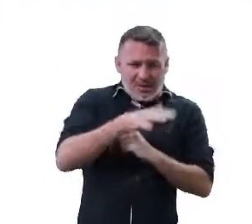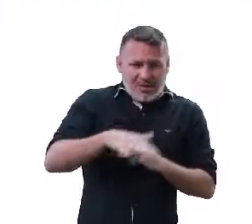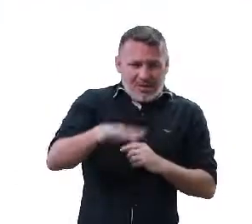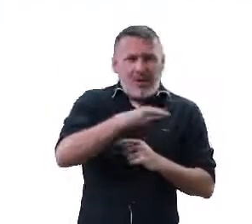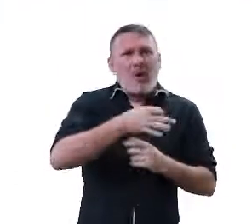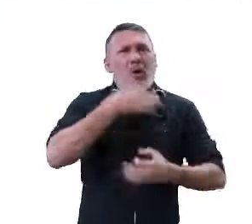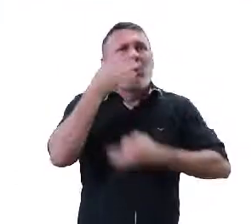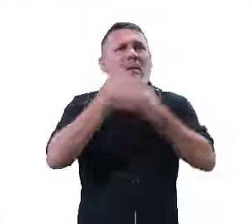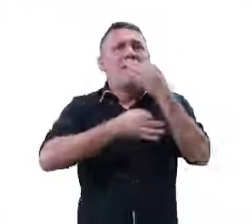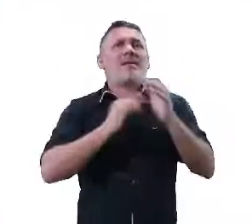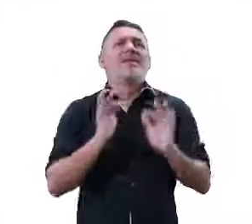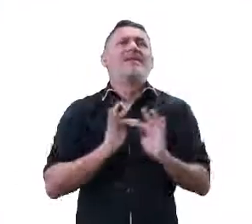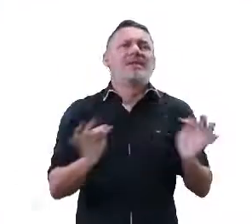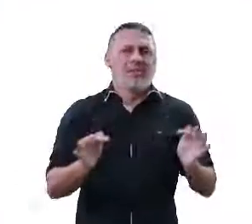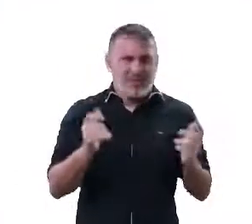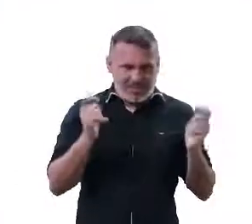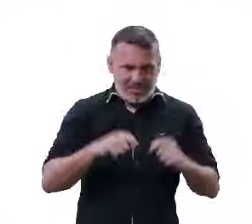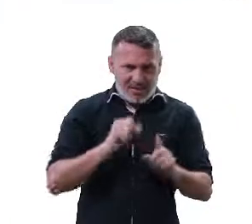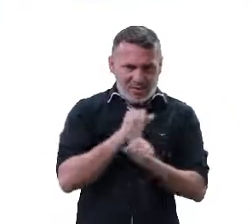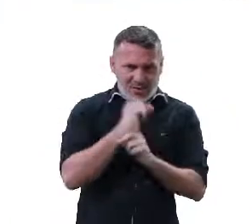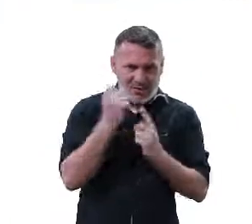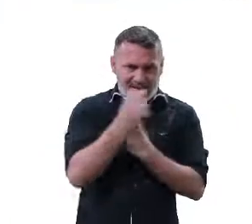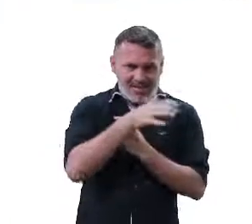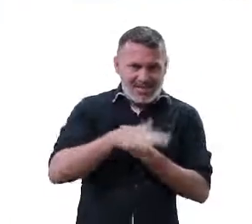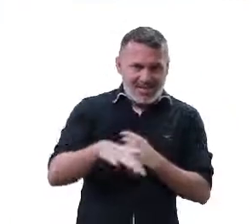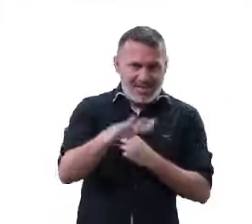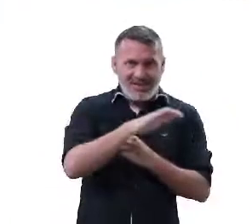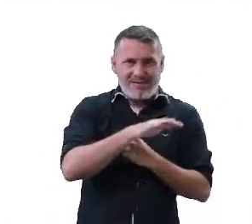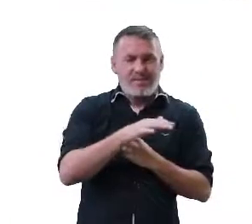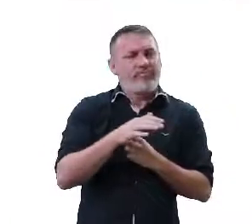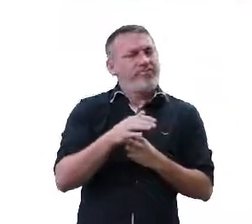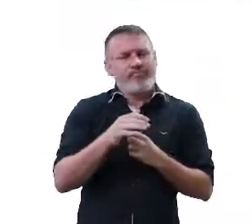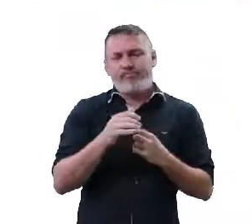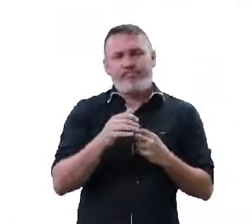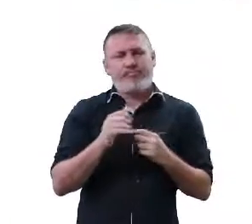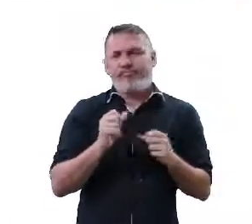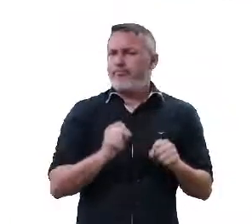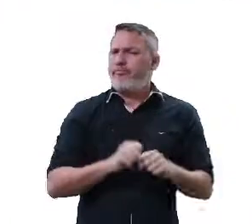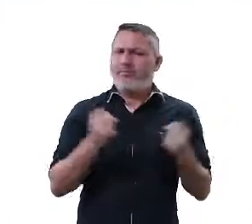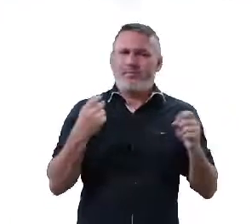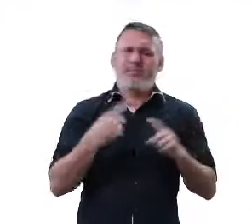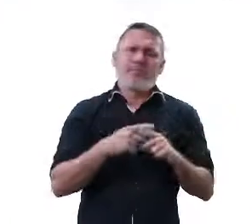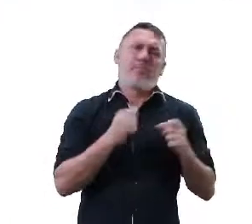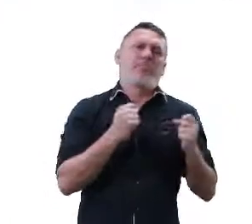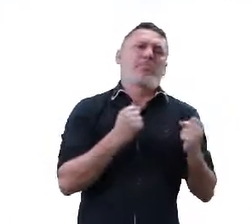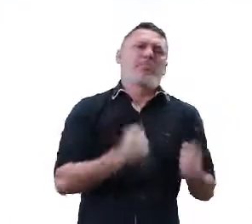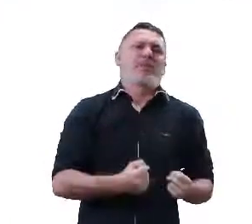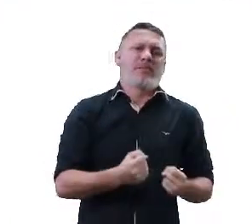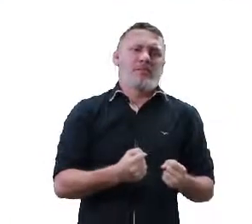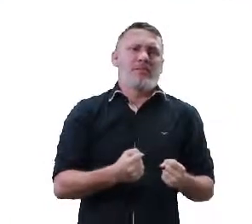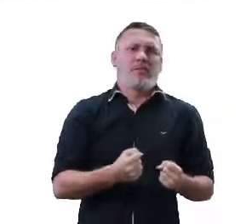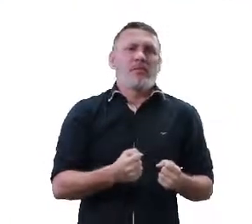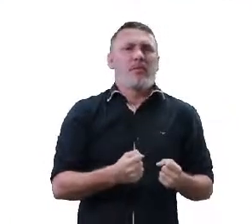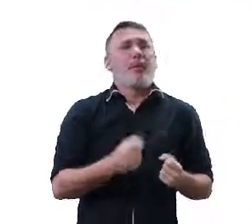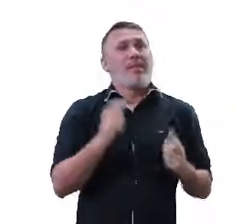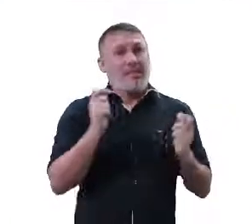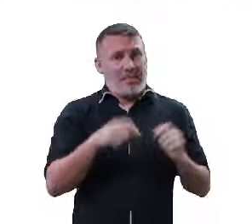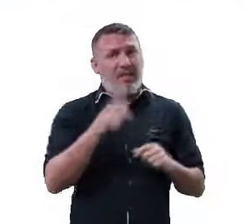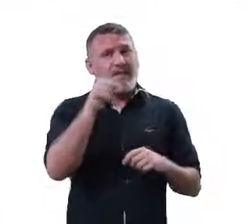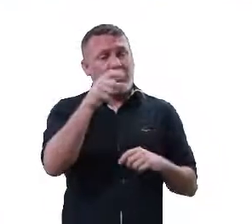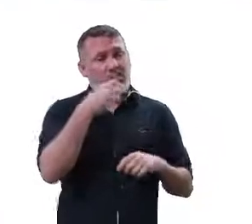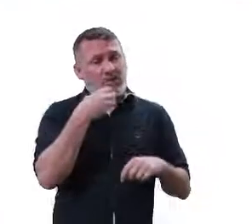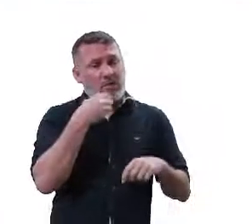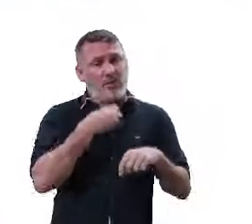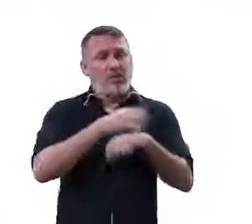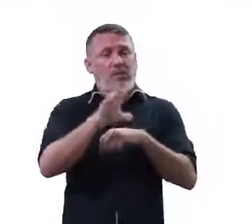sociedade pelo senso comum? Com certeza não, tá? Isso você pode apenas não